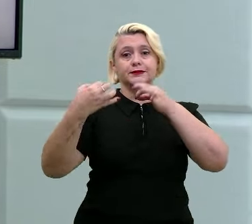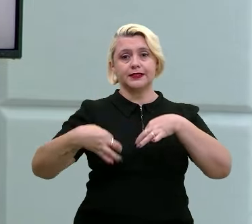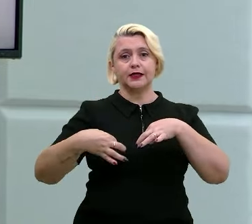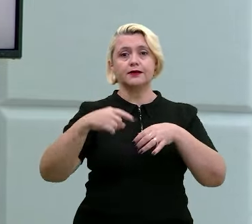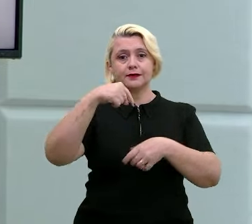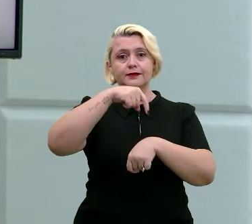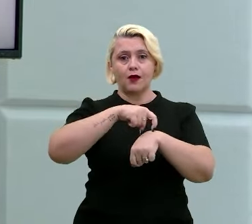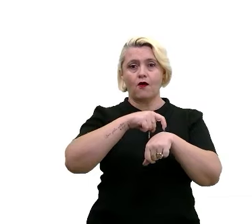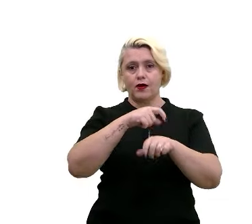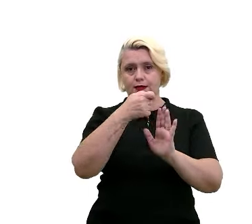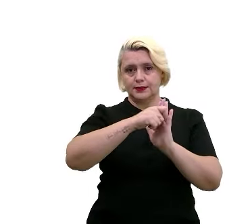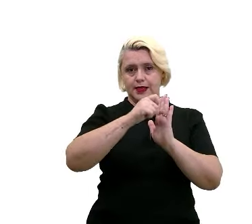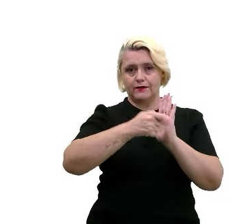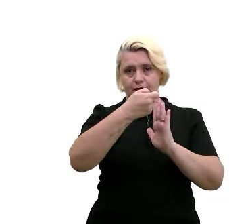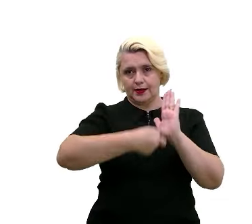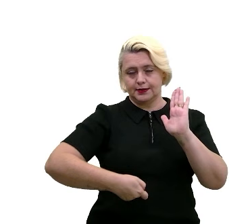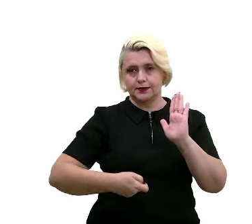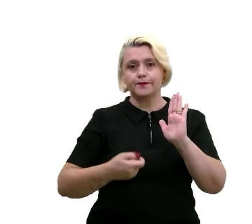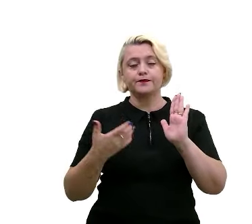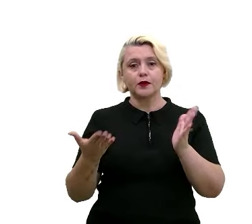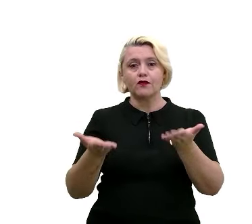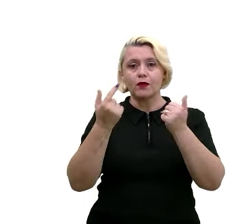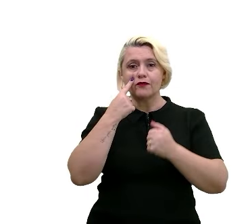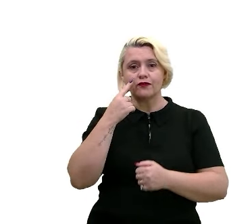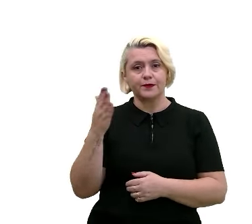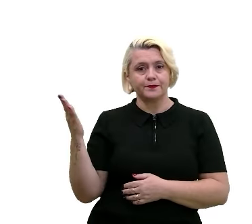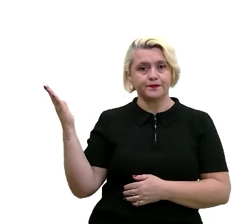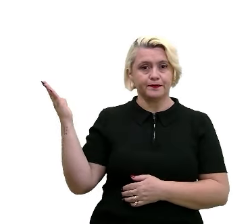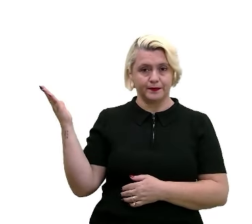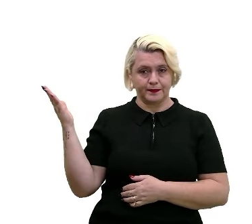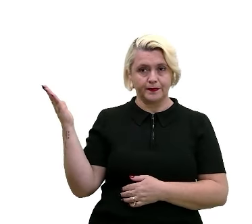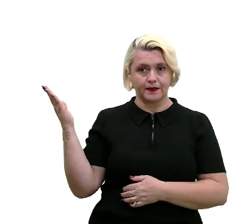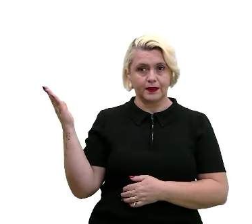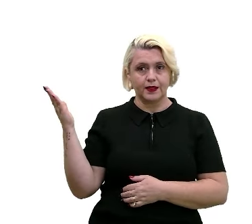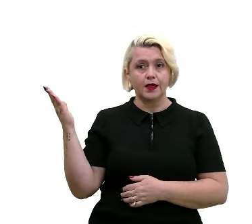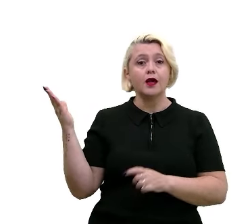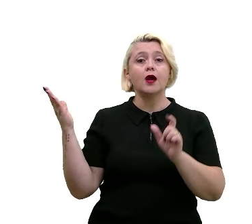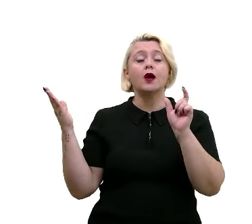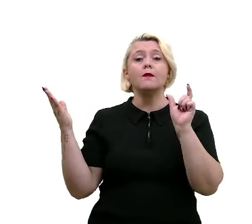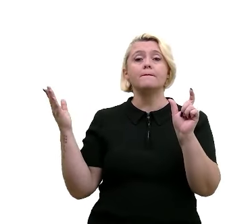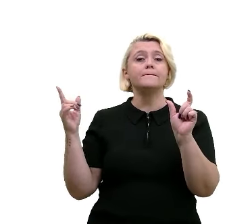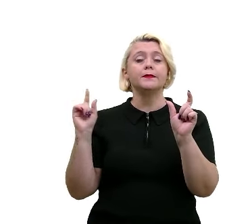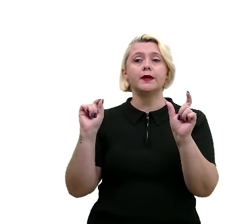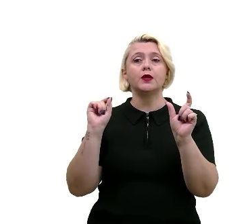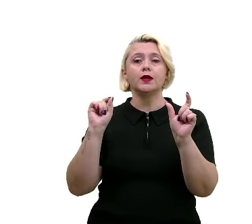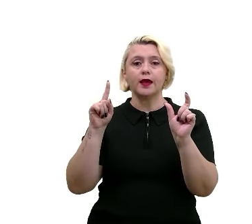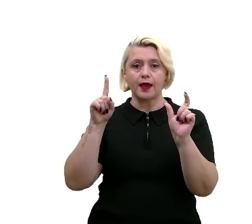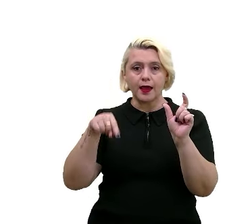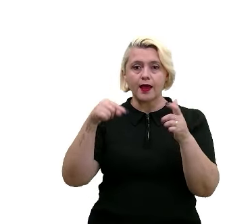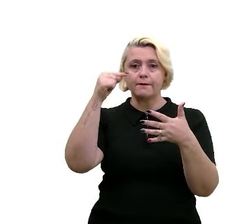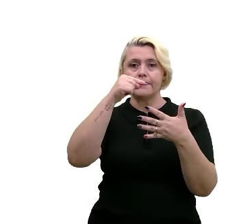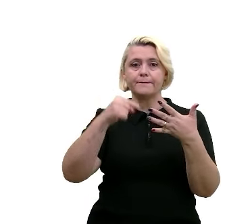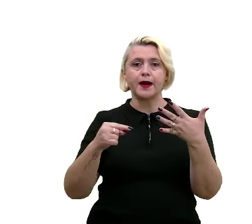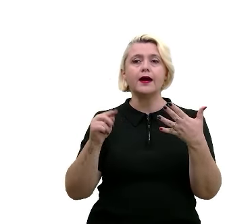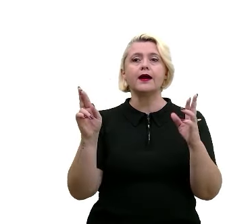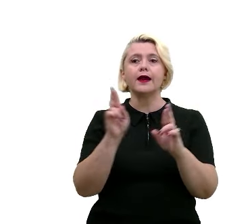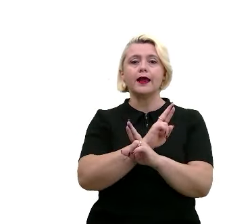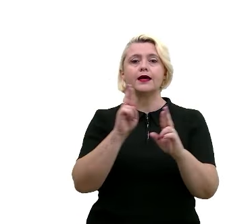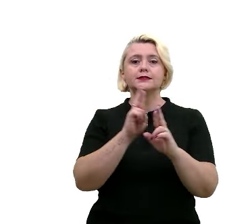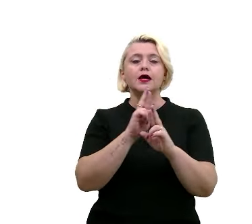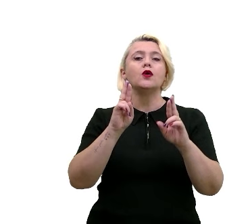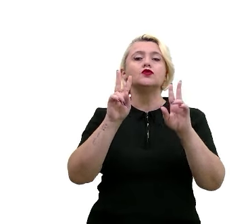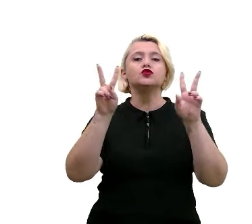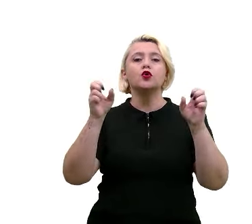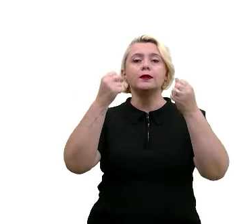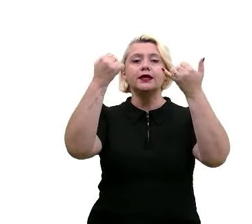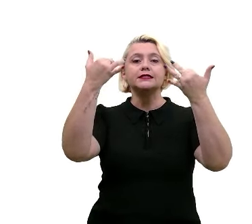Então vamos lá. Primeiro que a gente vai trabalhar são os elementos que trazem uma relação de